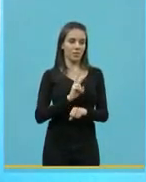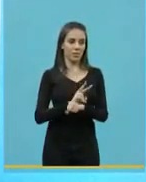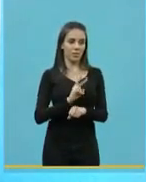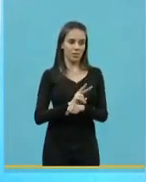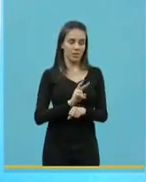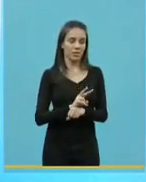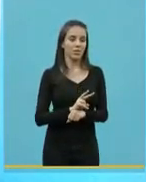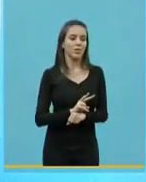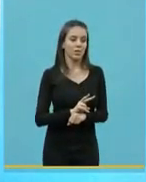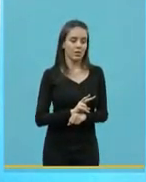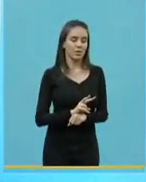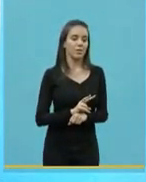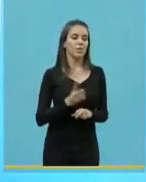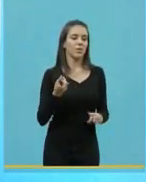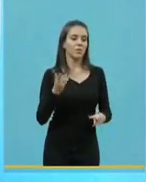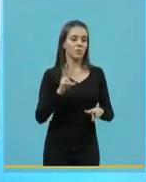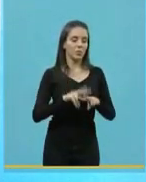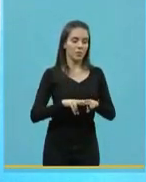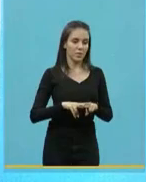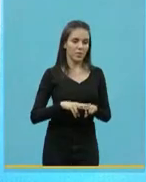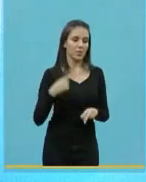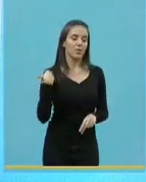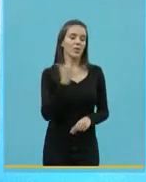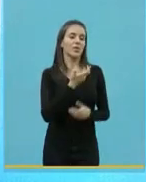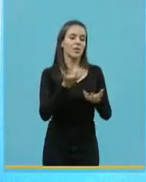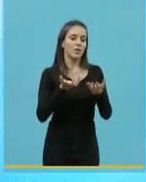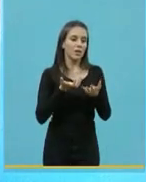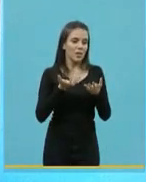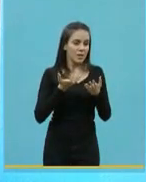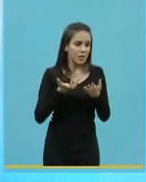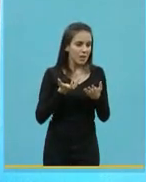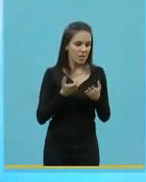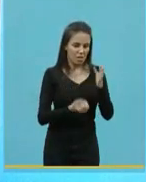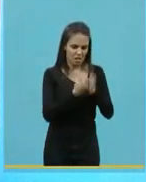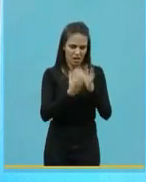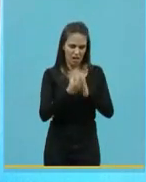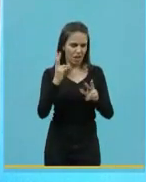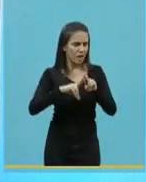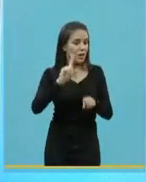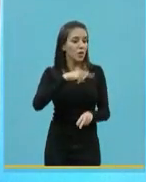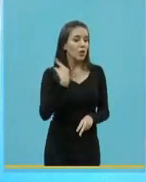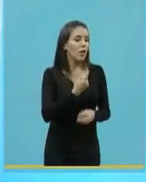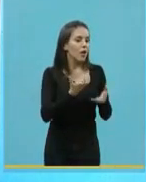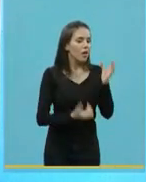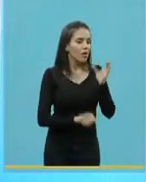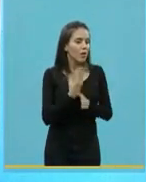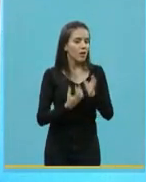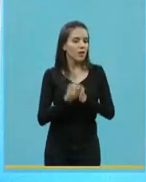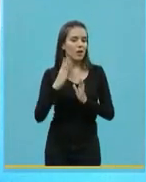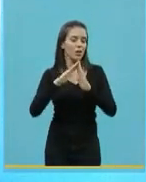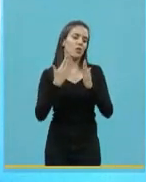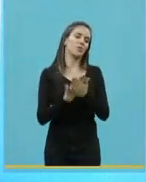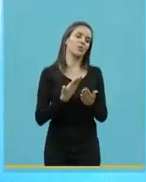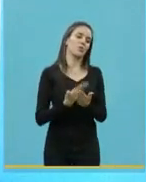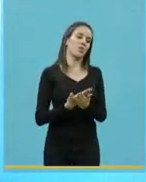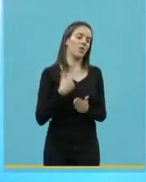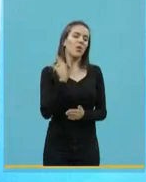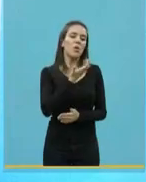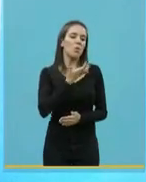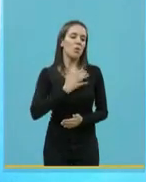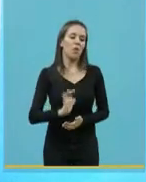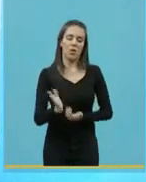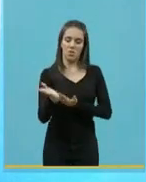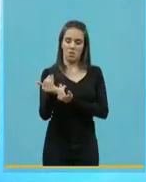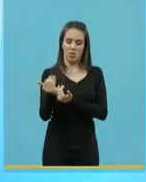construir mais presídios nós queremos construir mais escolas nós não queremos que o nosso jovem tem a primeira